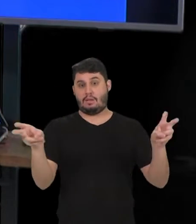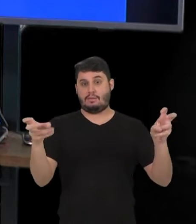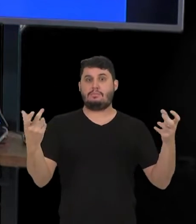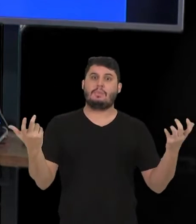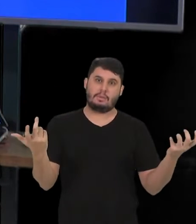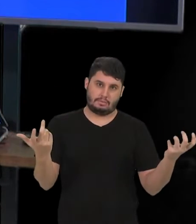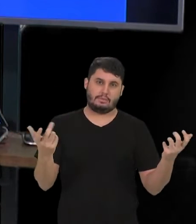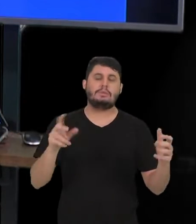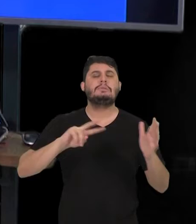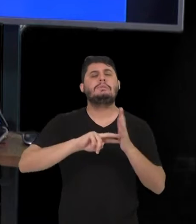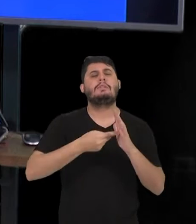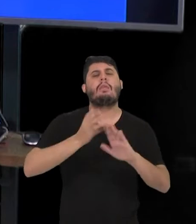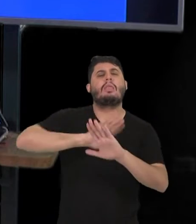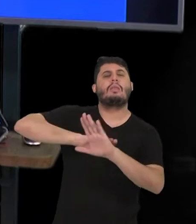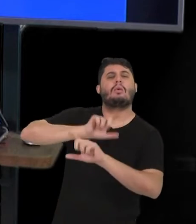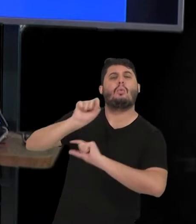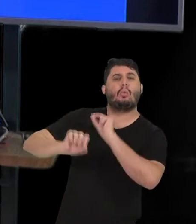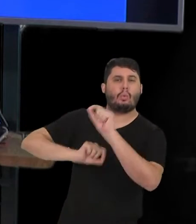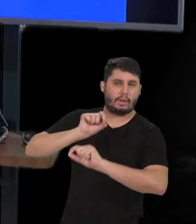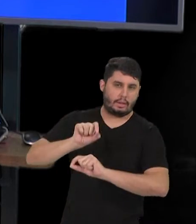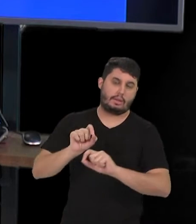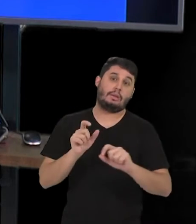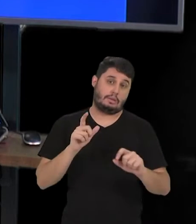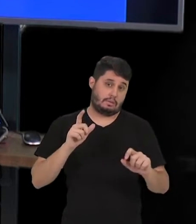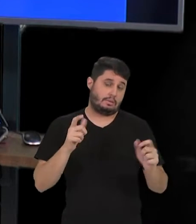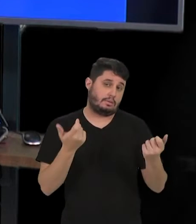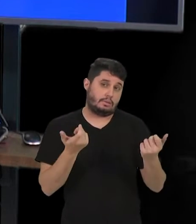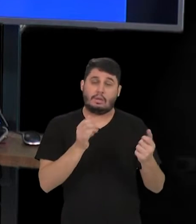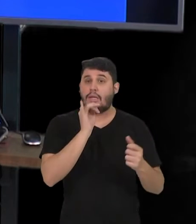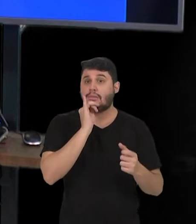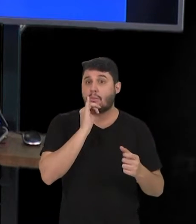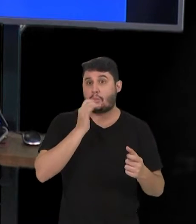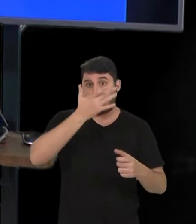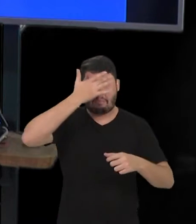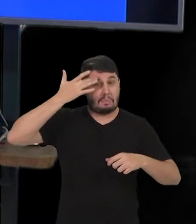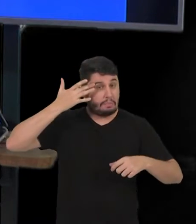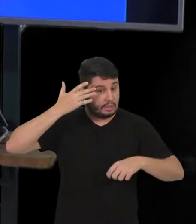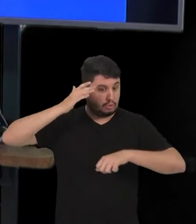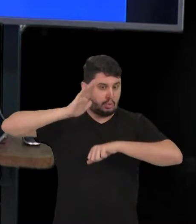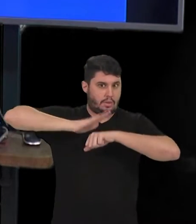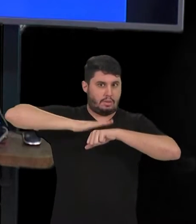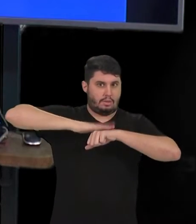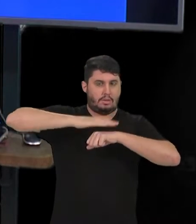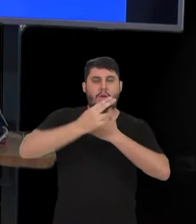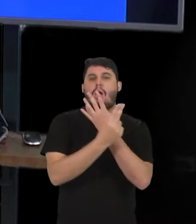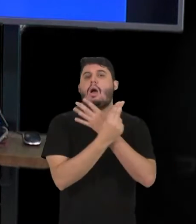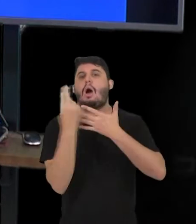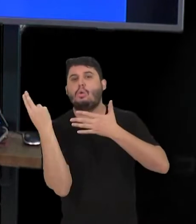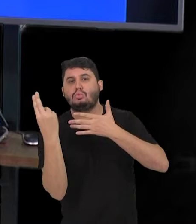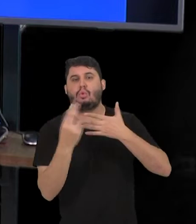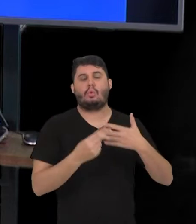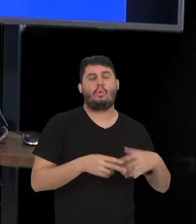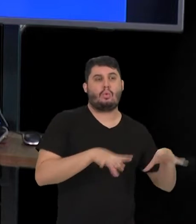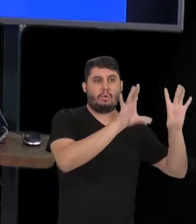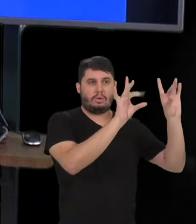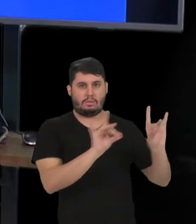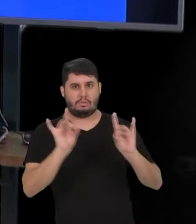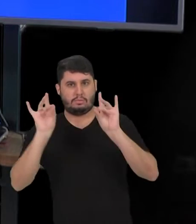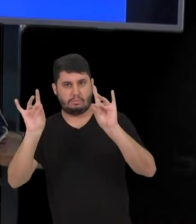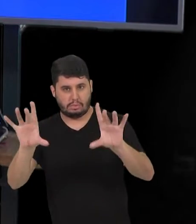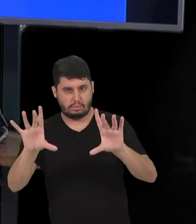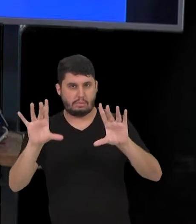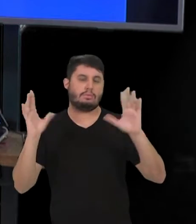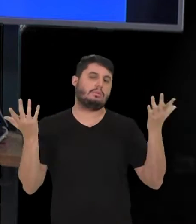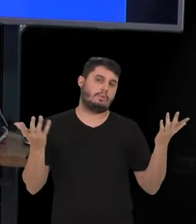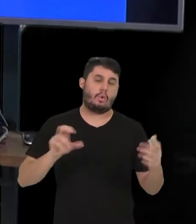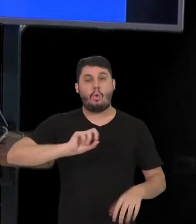aspas, isso aí provavelmente tem 2 possibilidades de ser aquilo. Uma citação, ou seja, alguém está mencionando o que outra pessoa já disse, uma frase